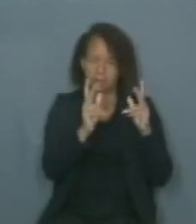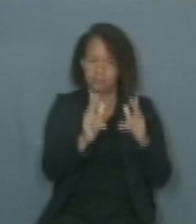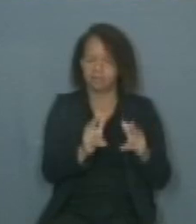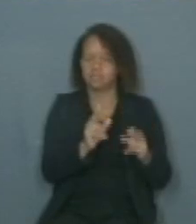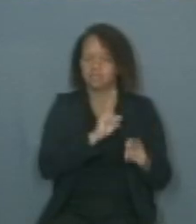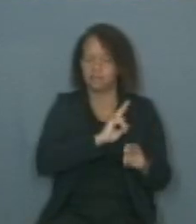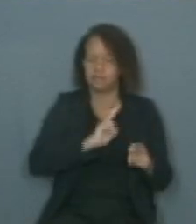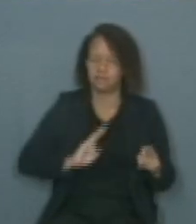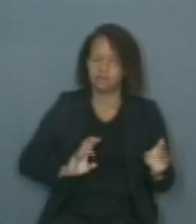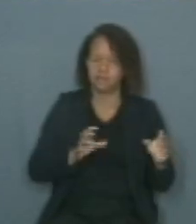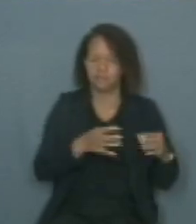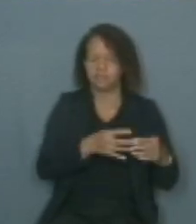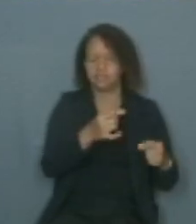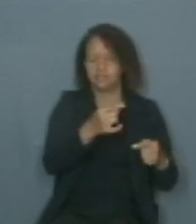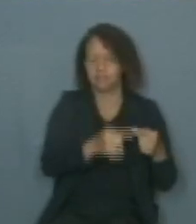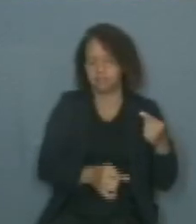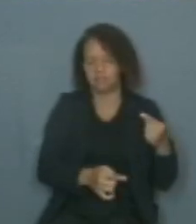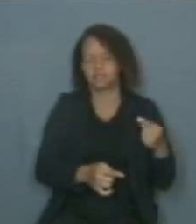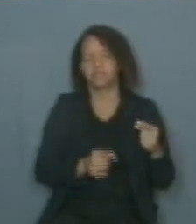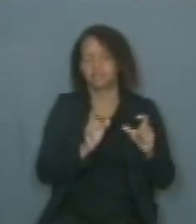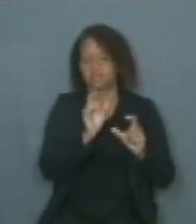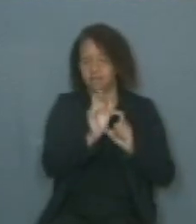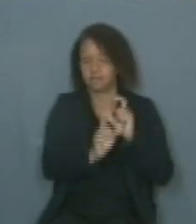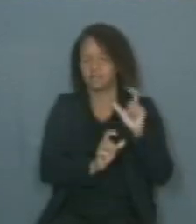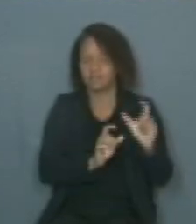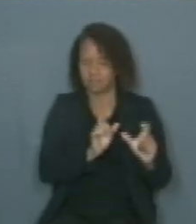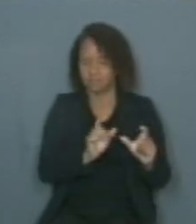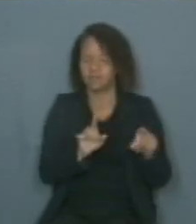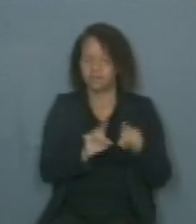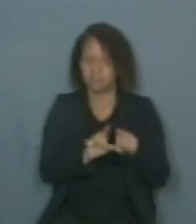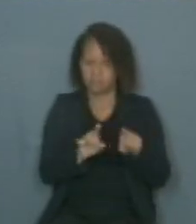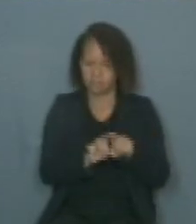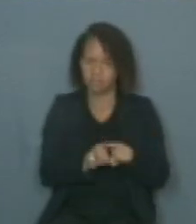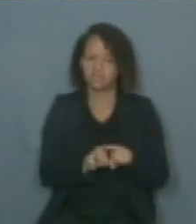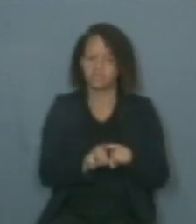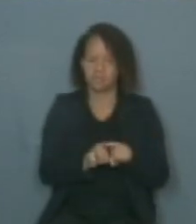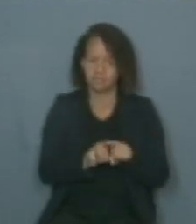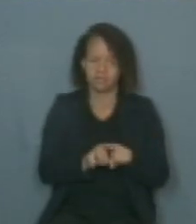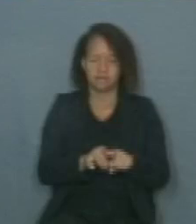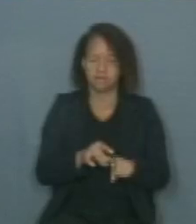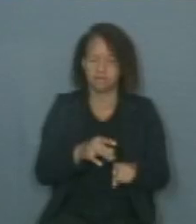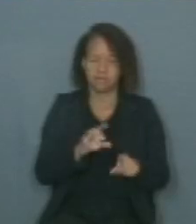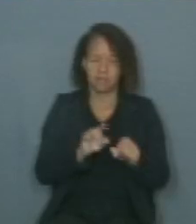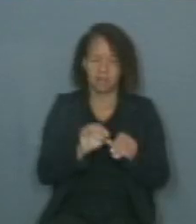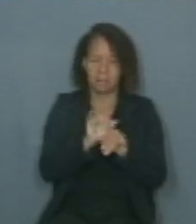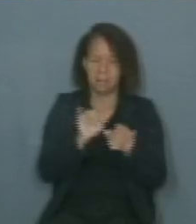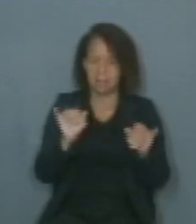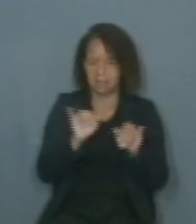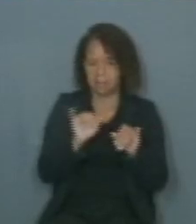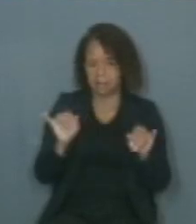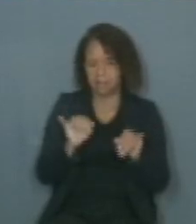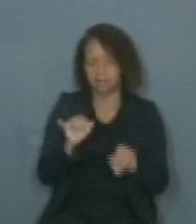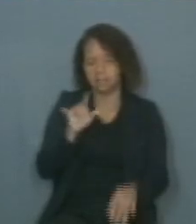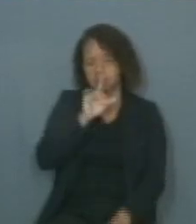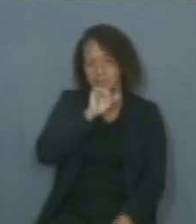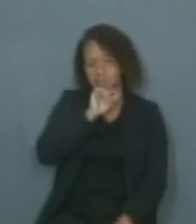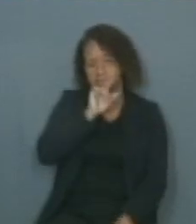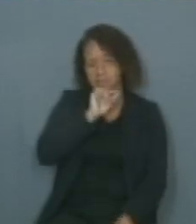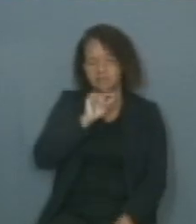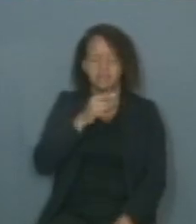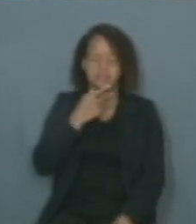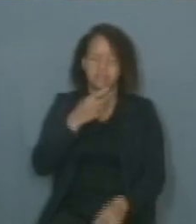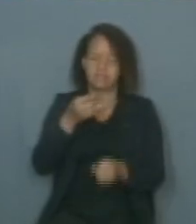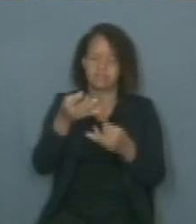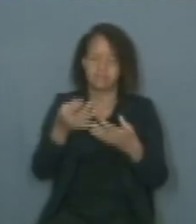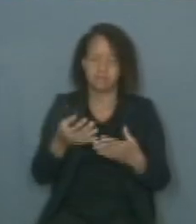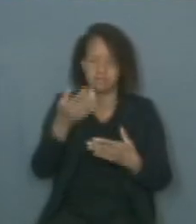vereadores que fazem a oposição, crítico inclusive com relação às peças publicitárias do PSB. Era isso que